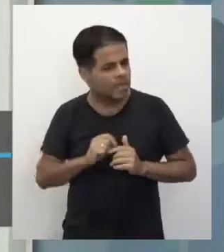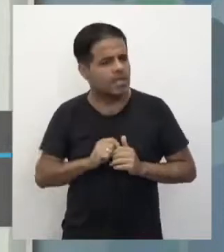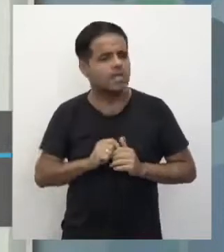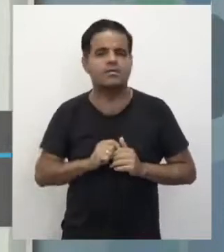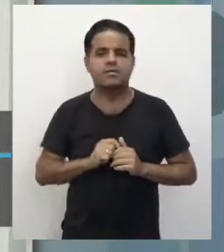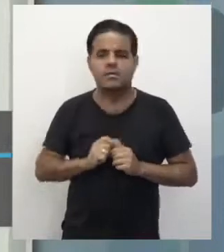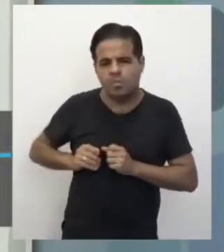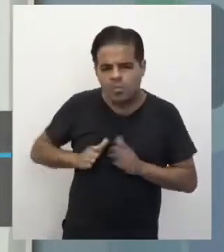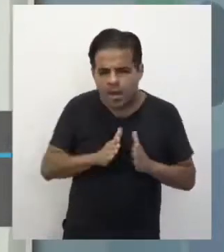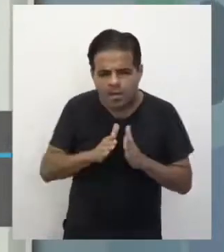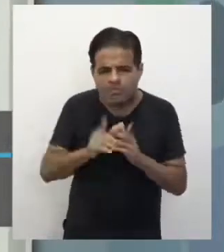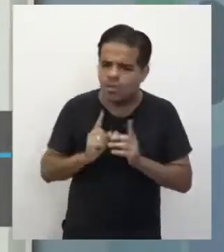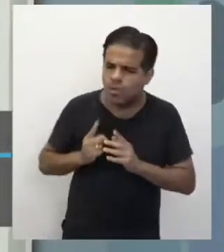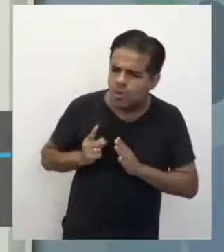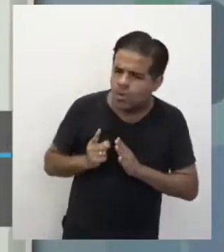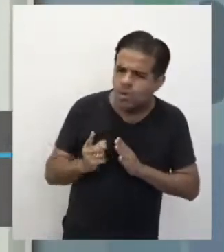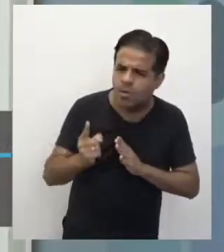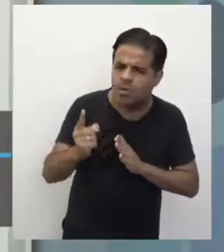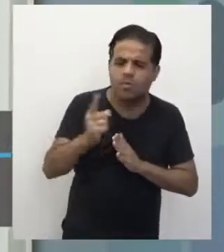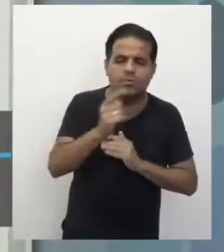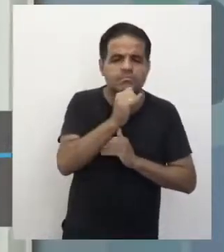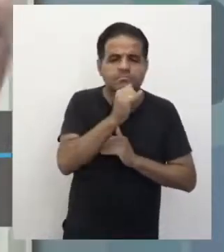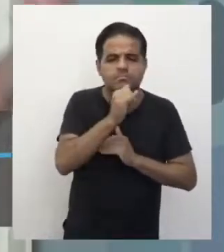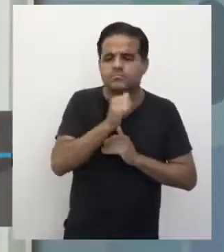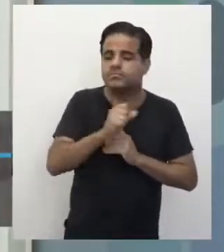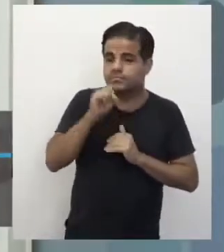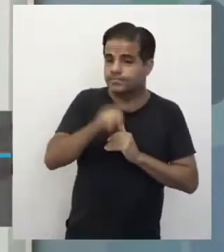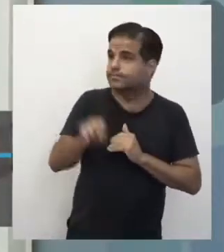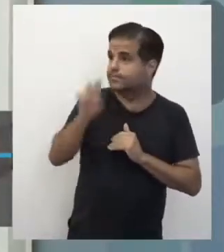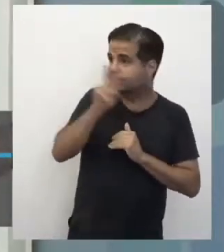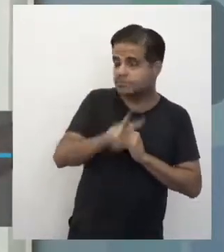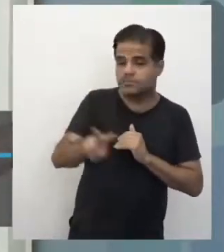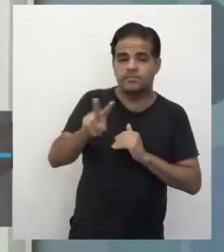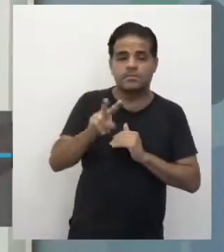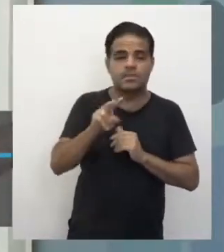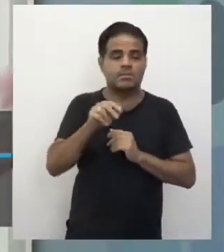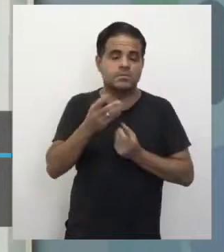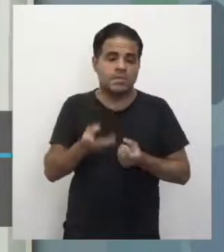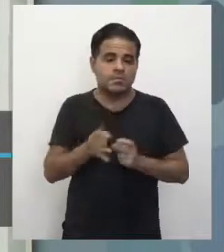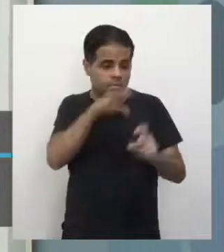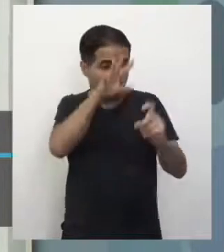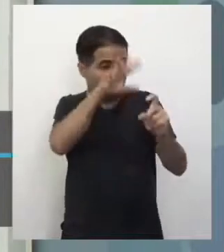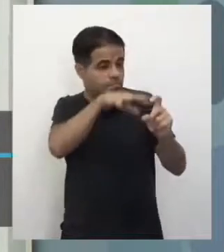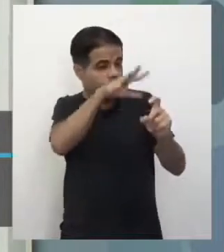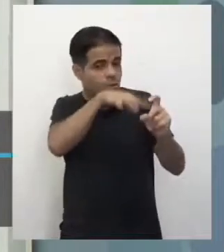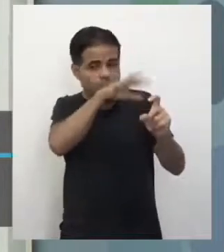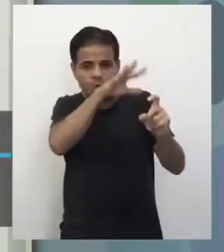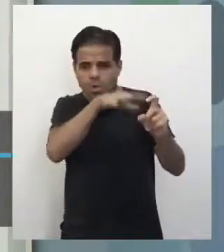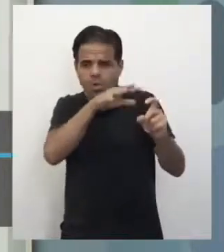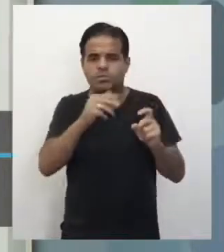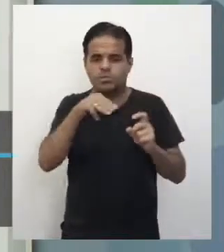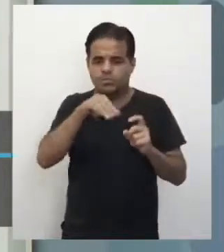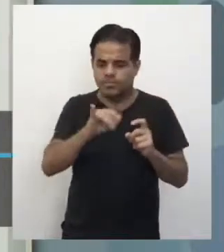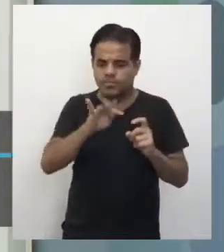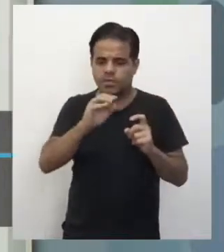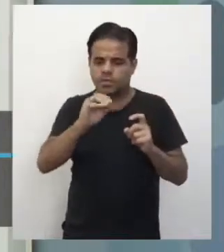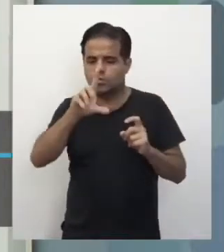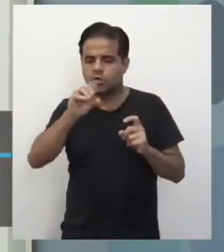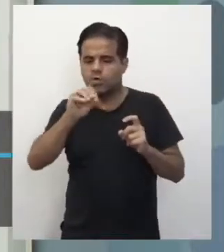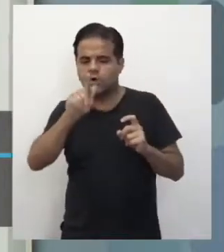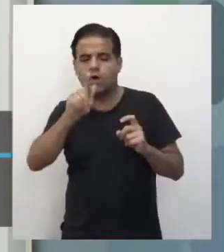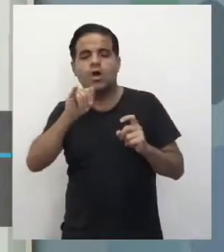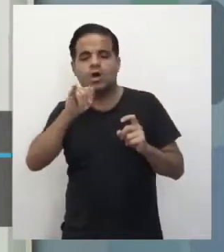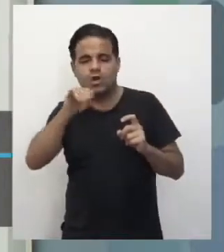um caminho muito longo. Por exemplo, se a gente olha do ponto de vista mitológico, e aqui eu estou generalizando as mitologias, a gente sabe